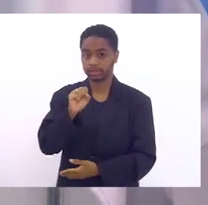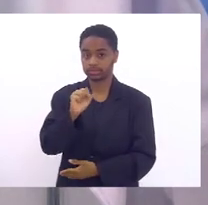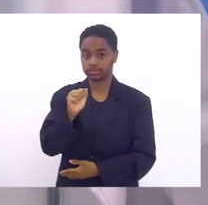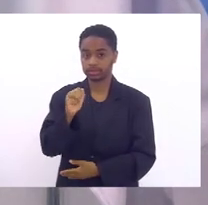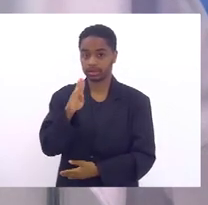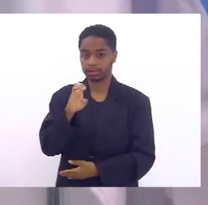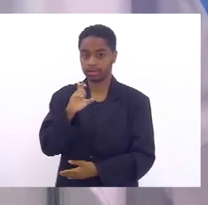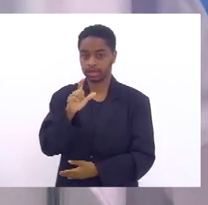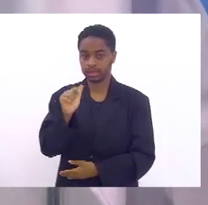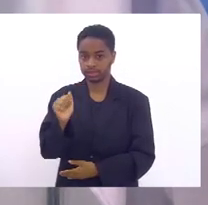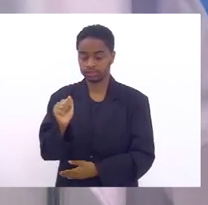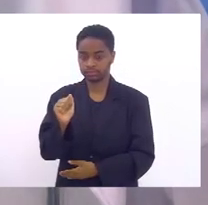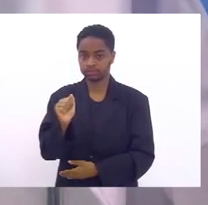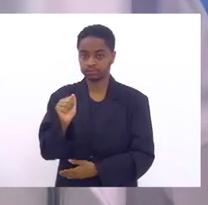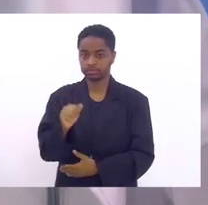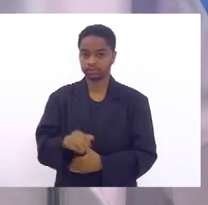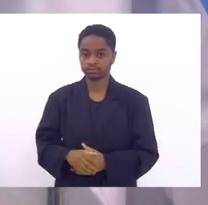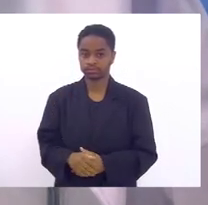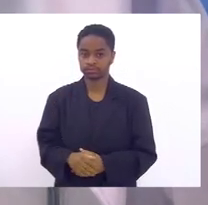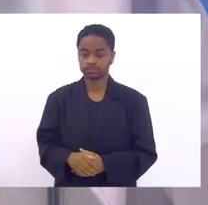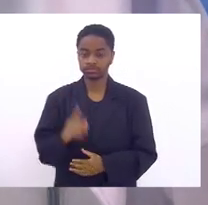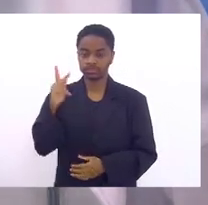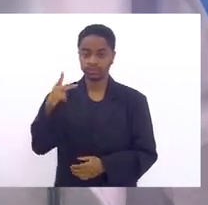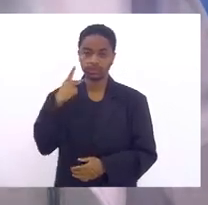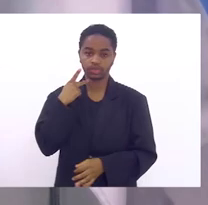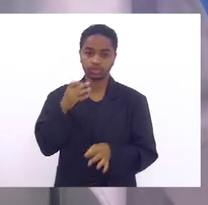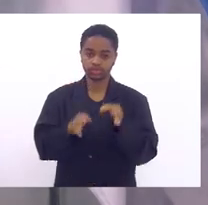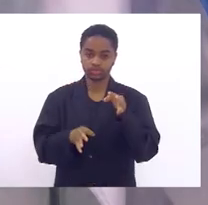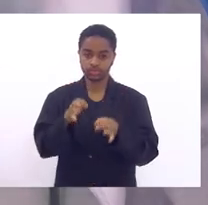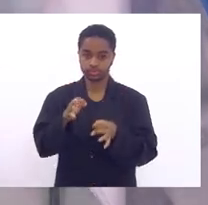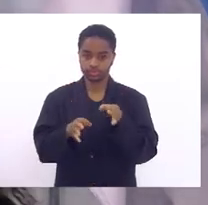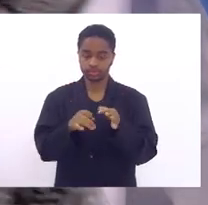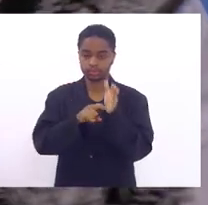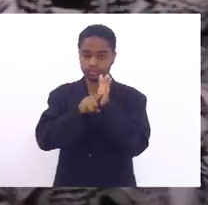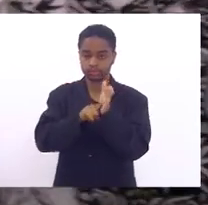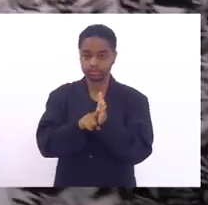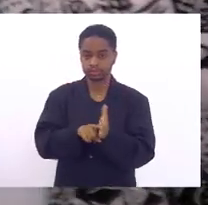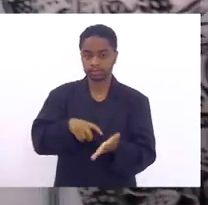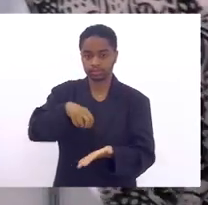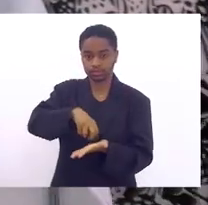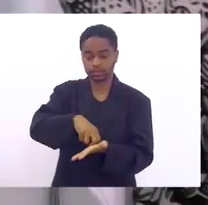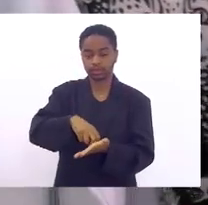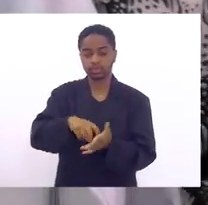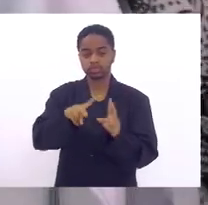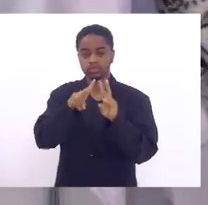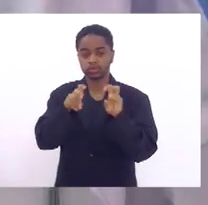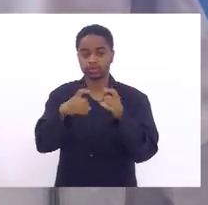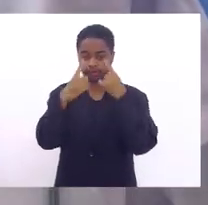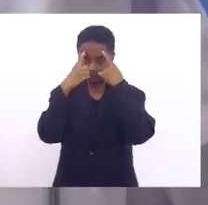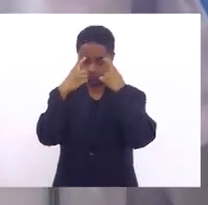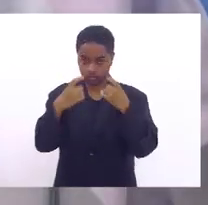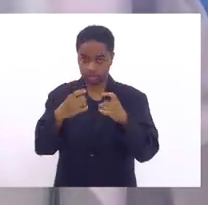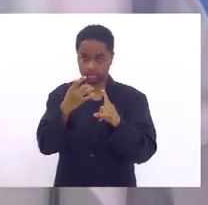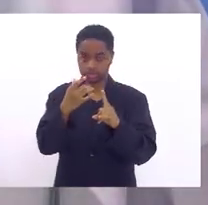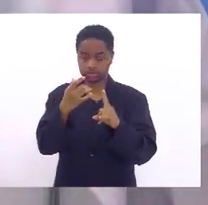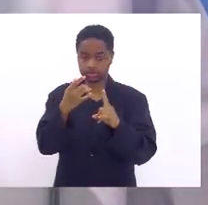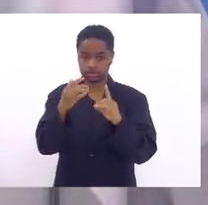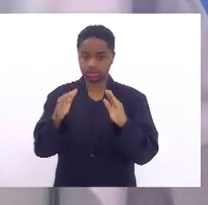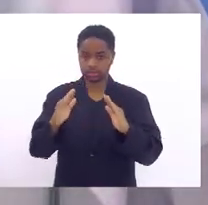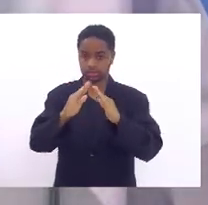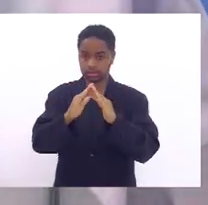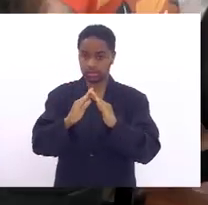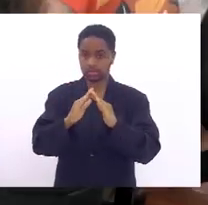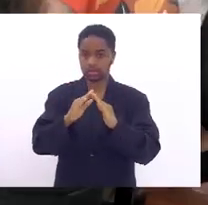Jordan da Cruz Moura da Promotor de Justiça de investigação Penal de violência doméstica do Ministério Público do